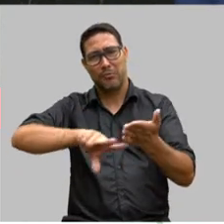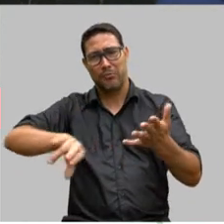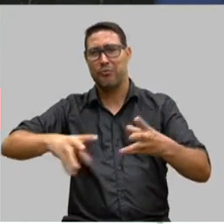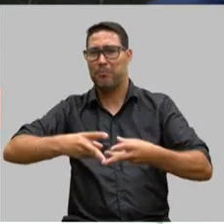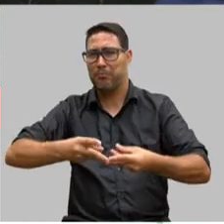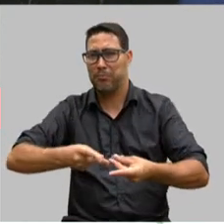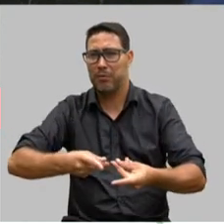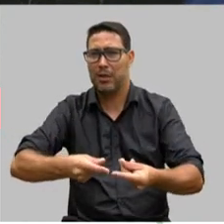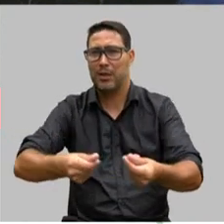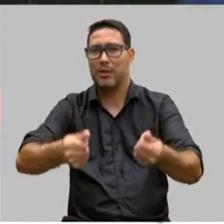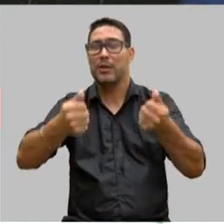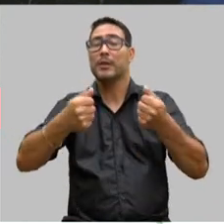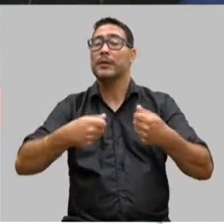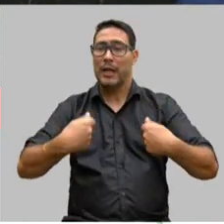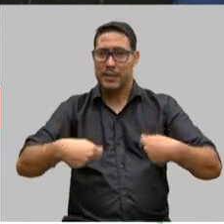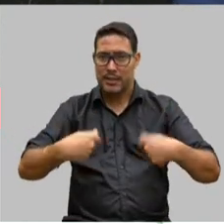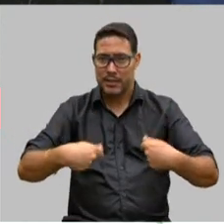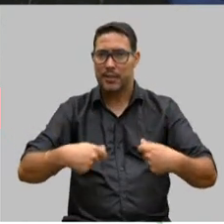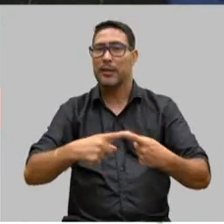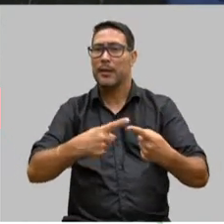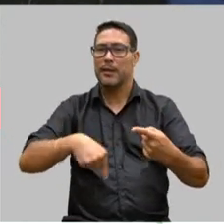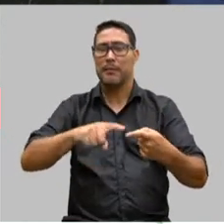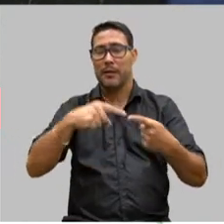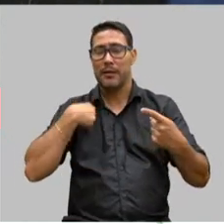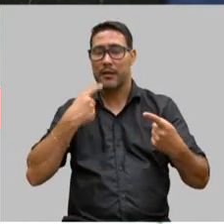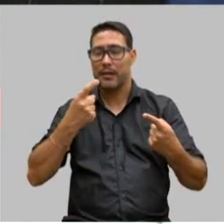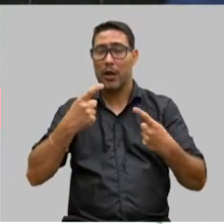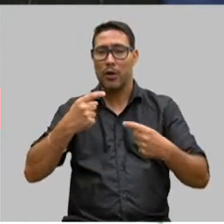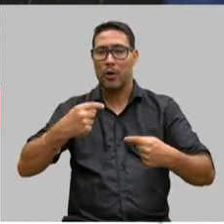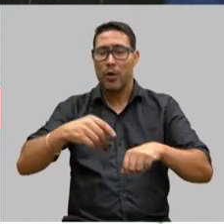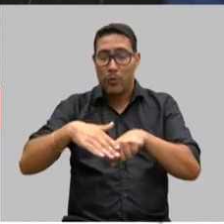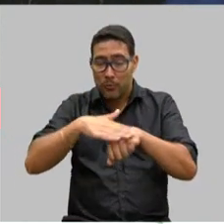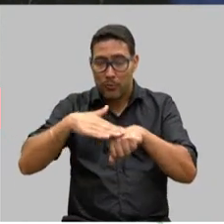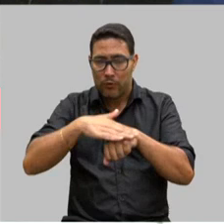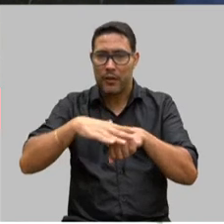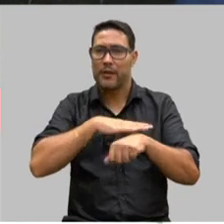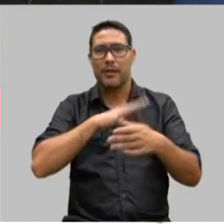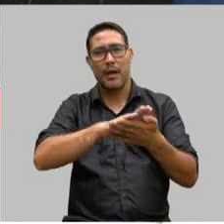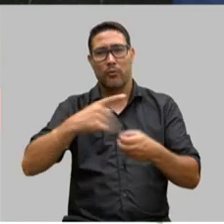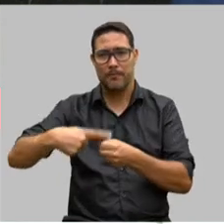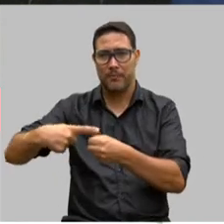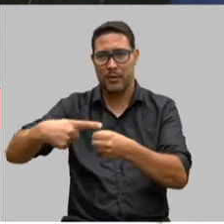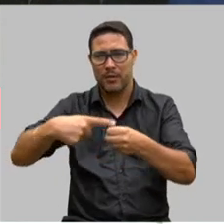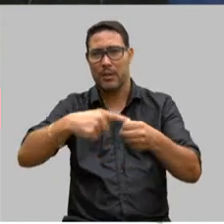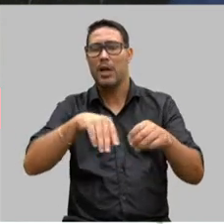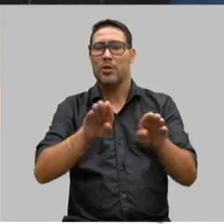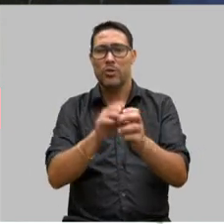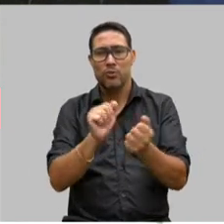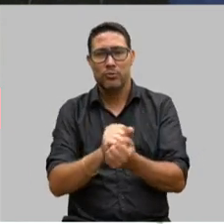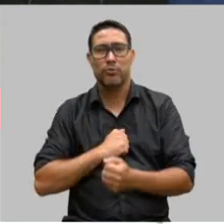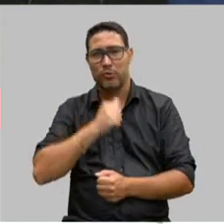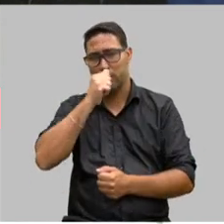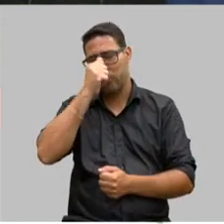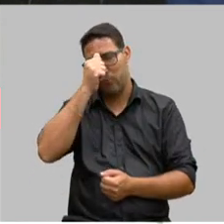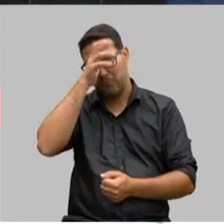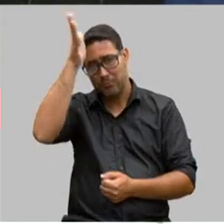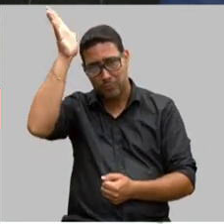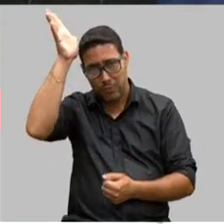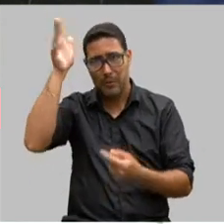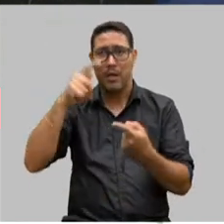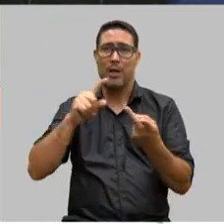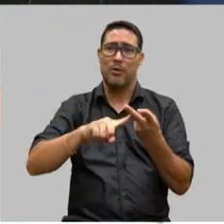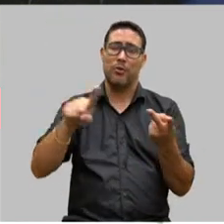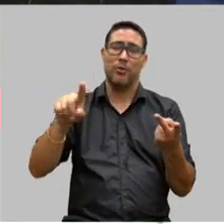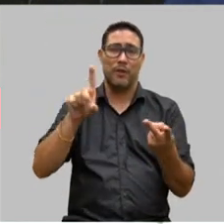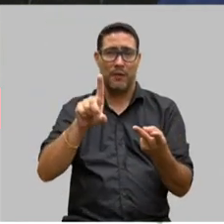discussão de uso e ocupação do solo, mas também junto com o Corpo de Bombeiro e com a Defesa Civil, na ação de prevenção e